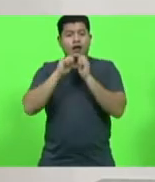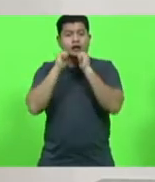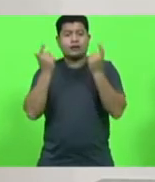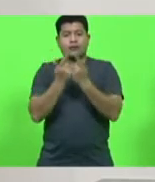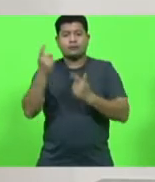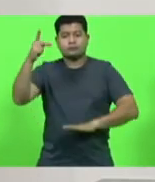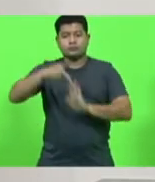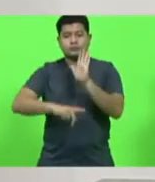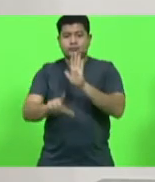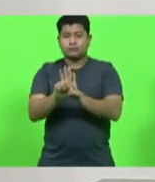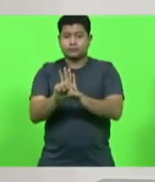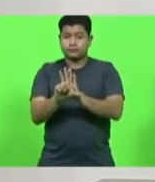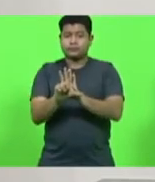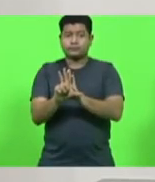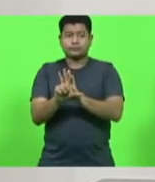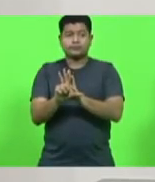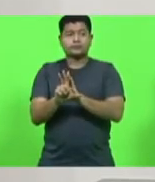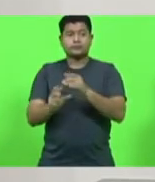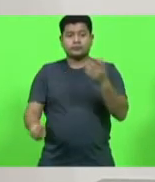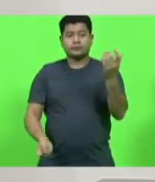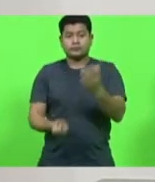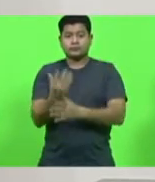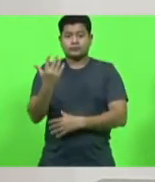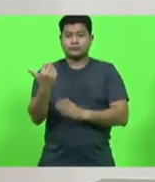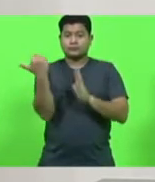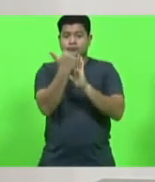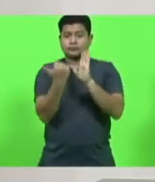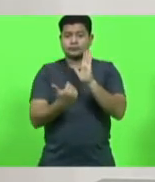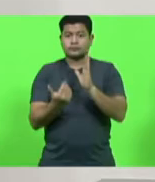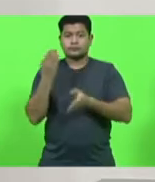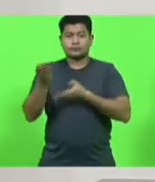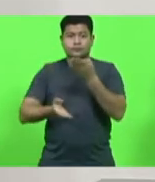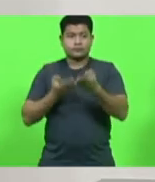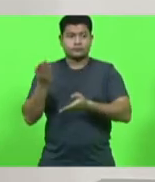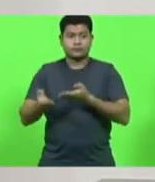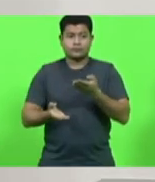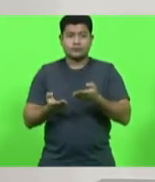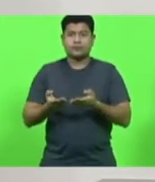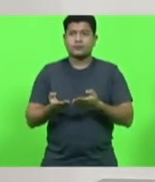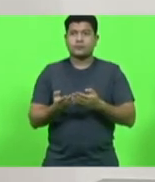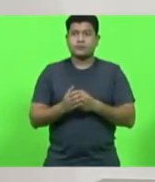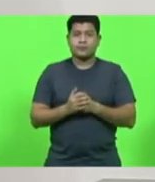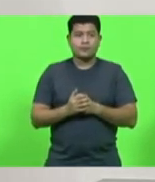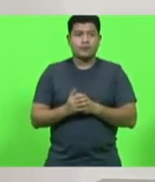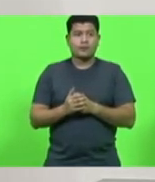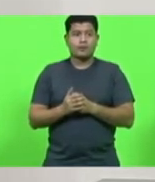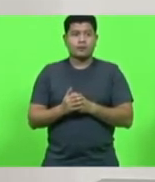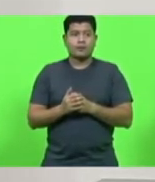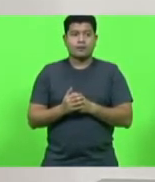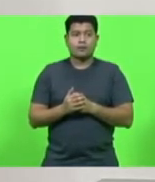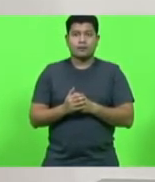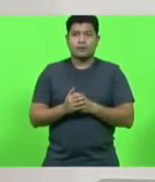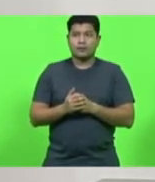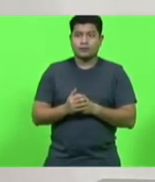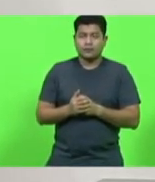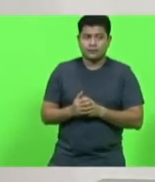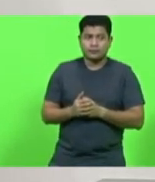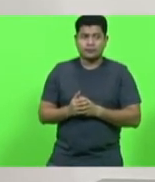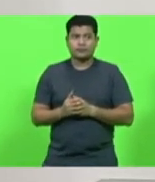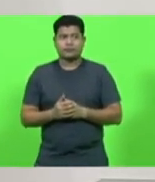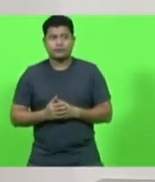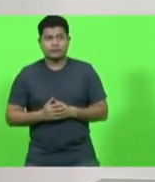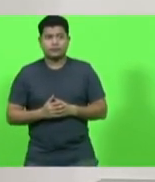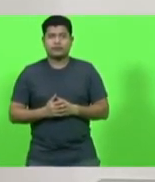projeto de lei que institui o Programa de Atendimento ao Ostomizado no âmbito do Estado de Santa